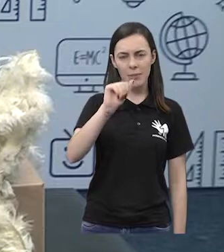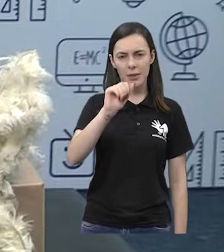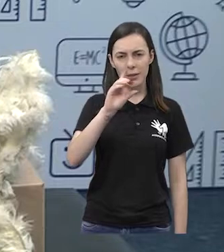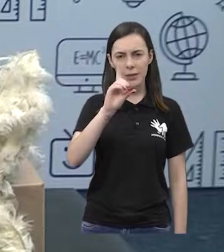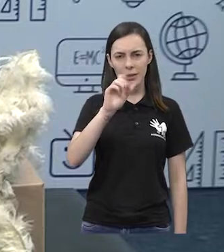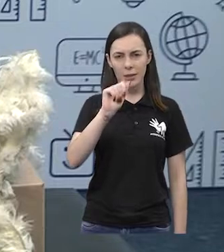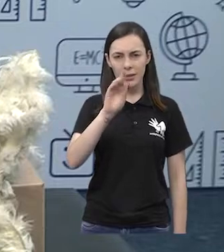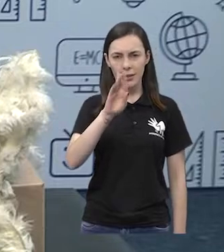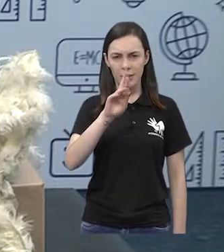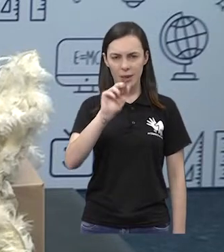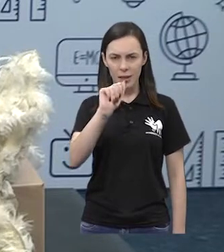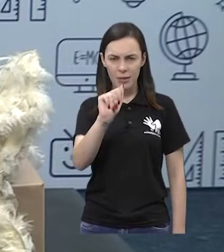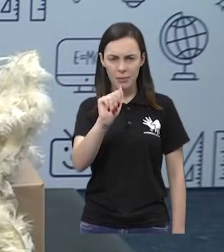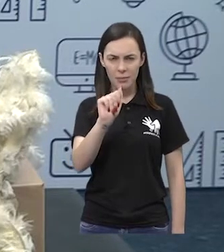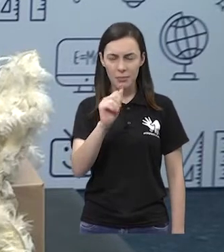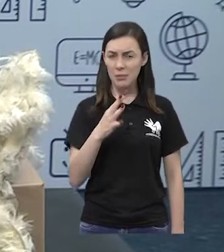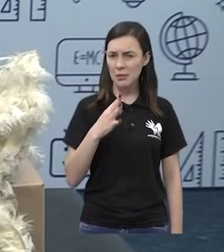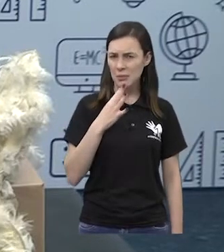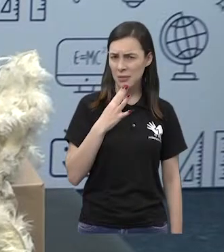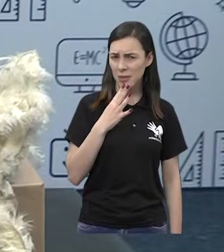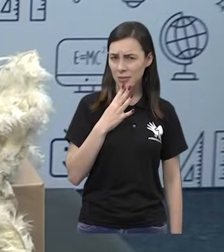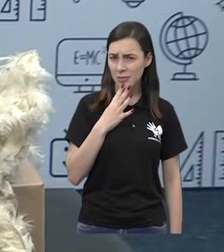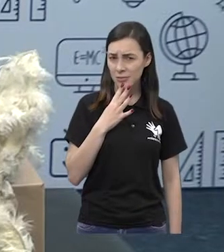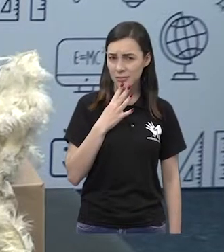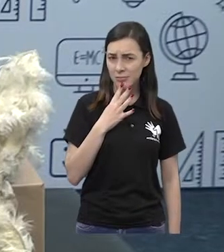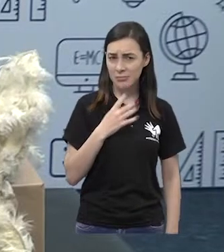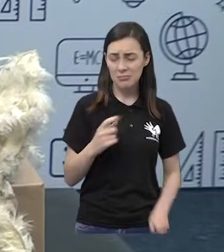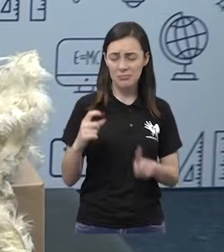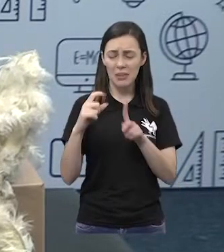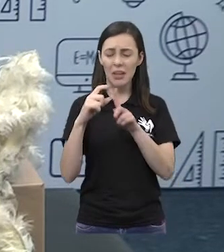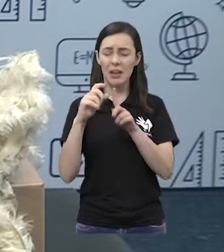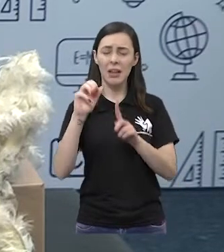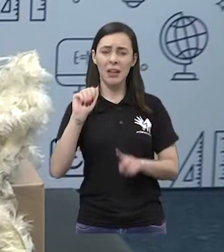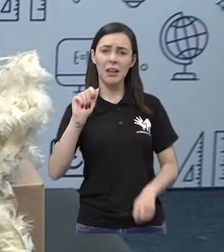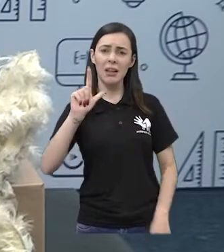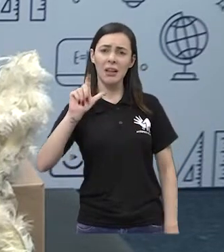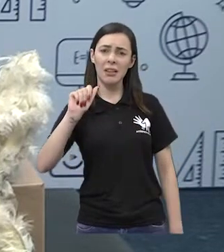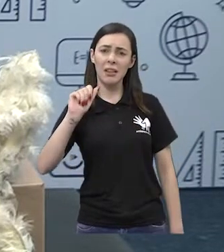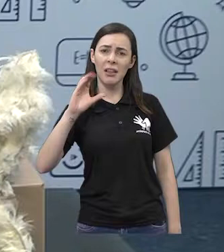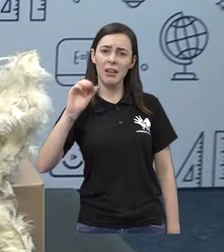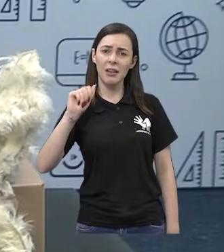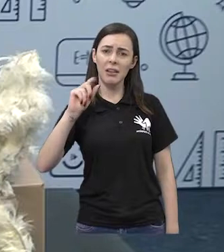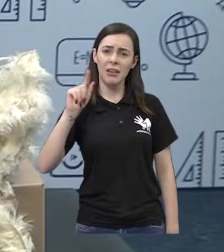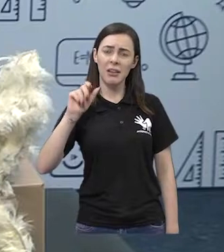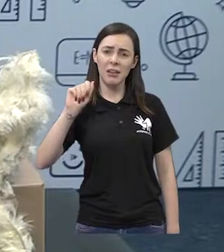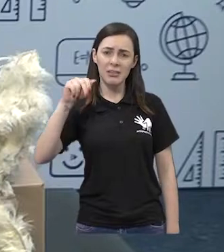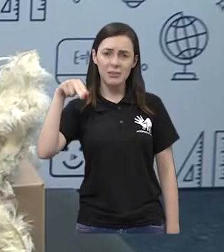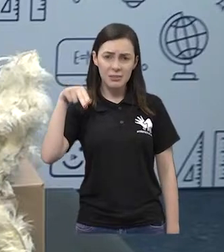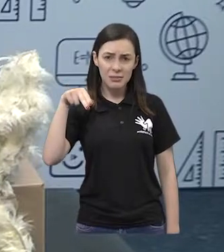Abracadabra já ouviu falar em Abracadabra Hum e alazã